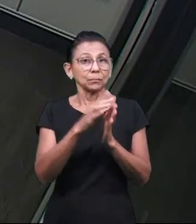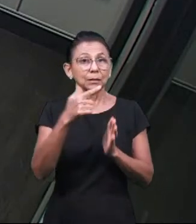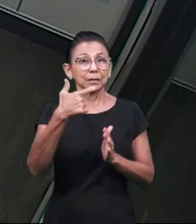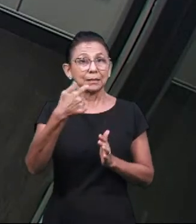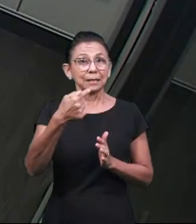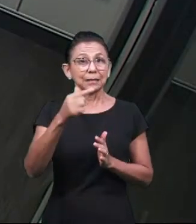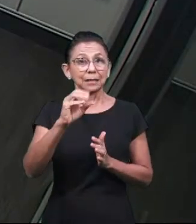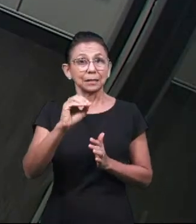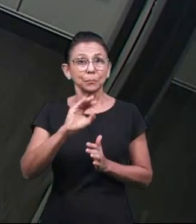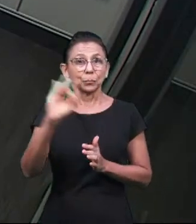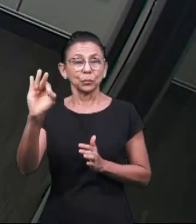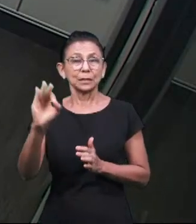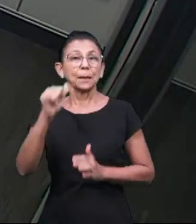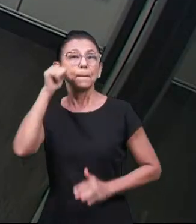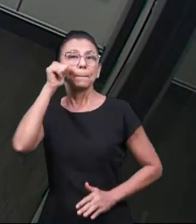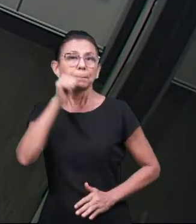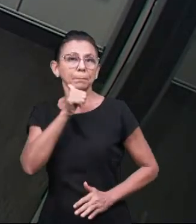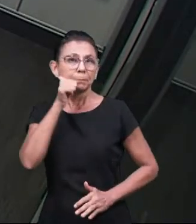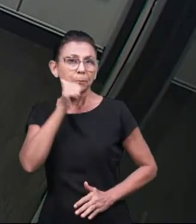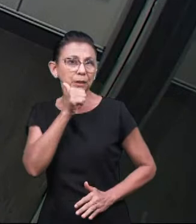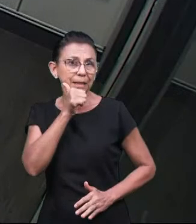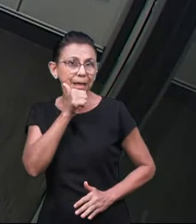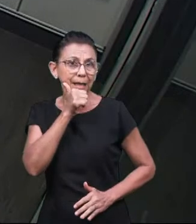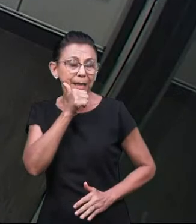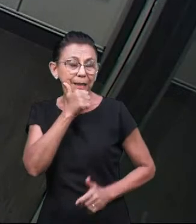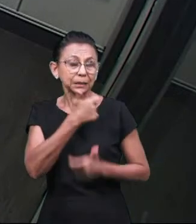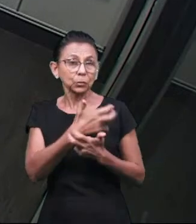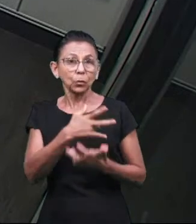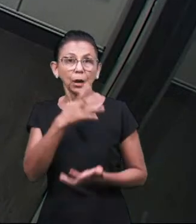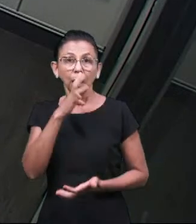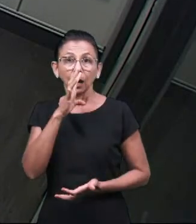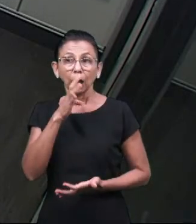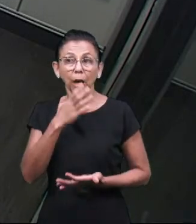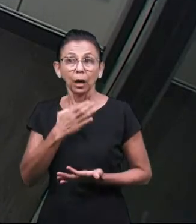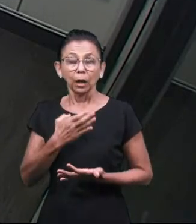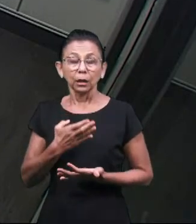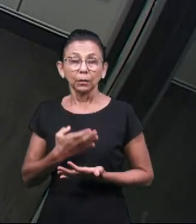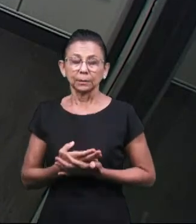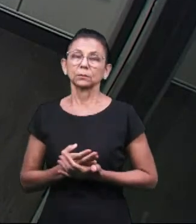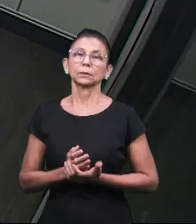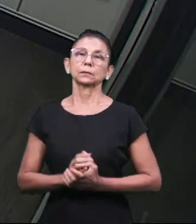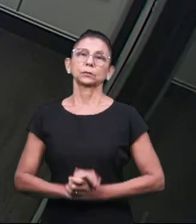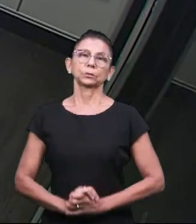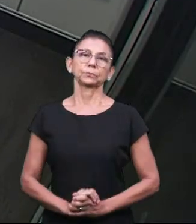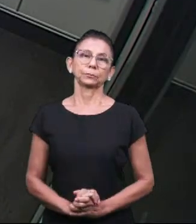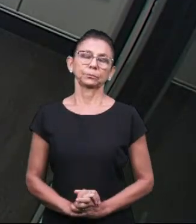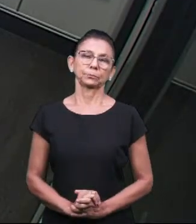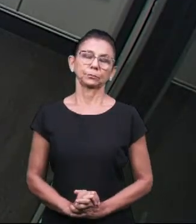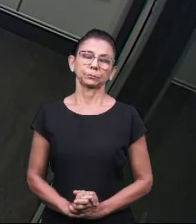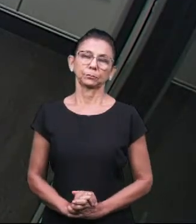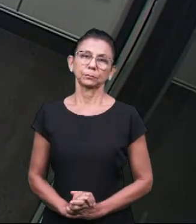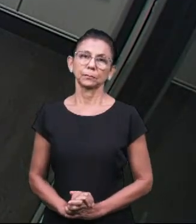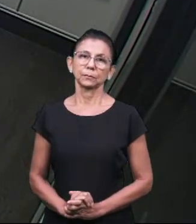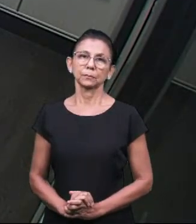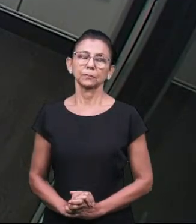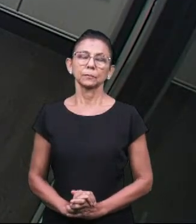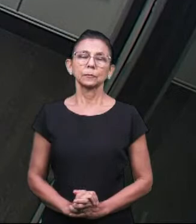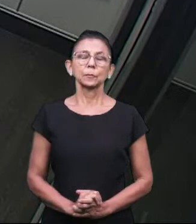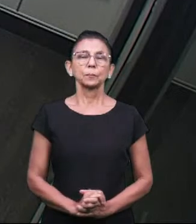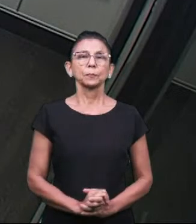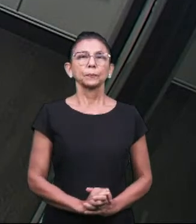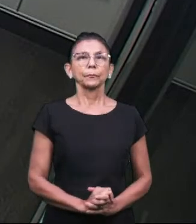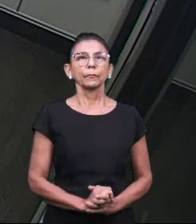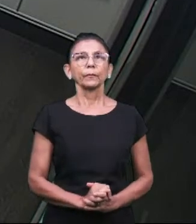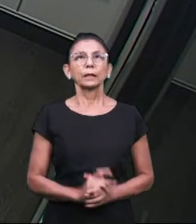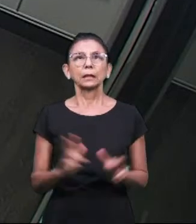mulheres. Dons que elas tinham, coisas impressionantes. Com relação a culto